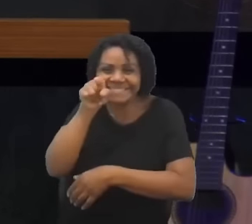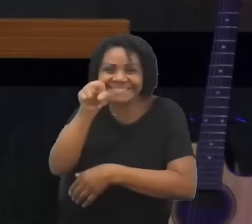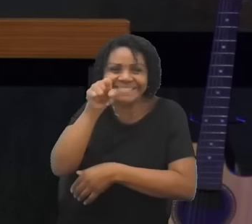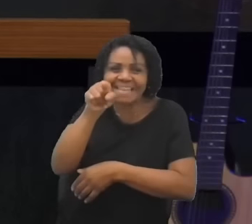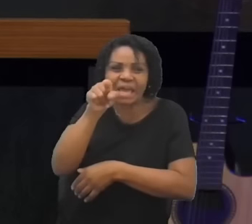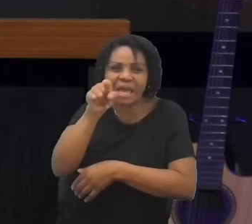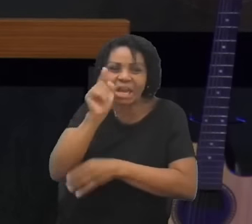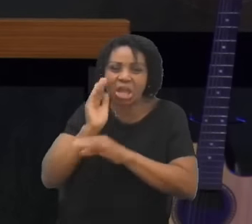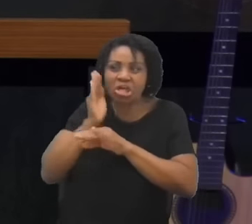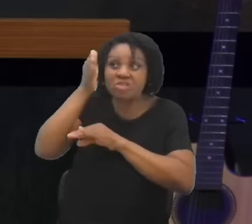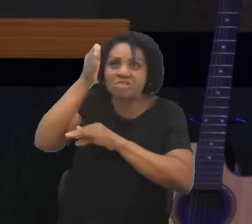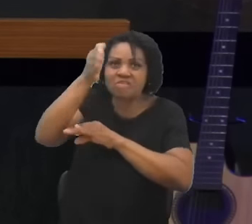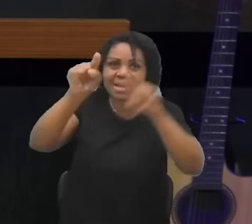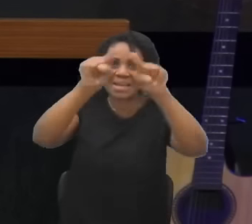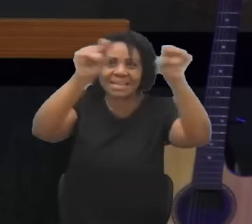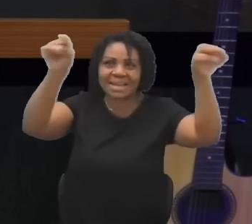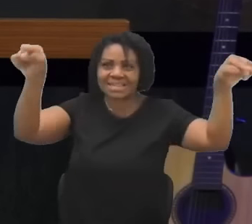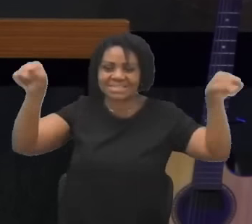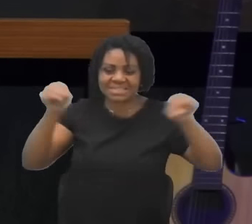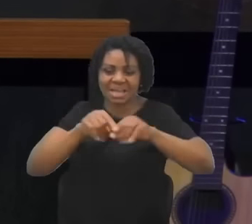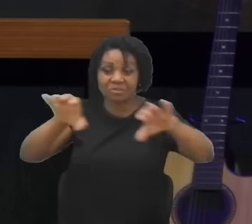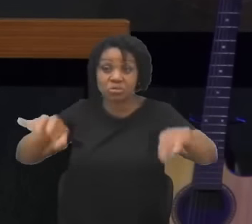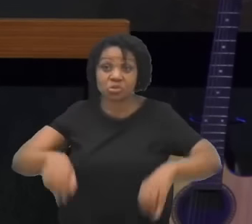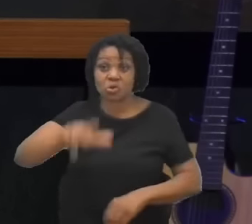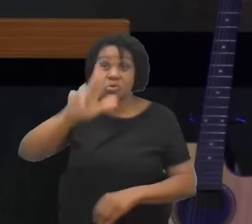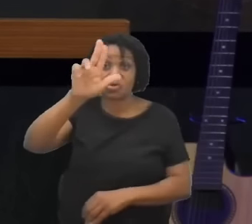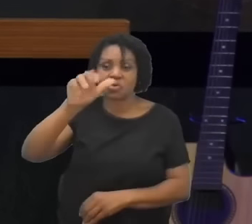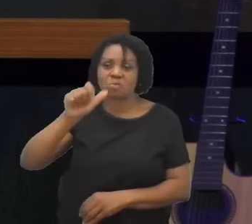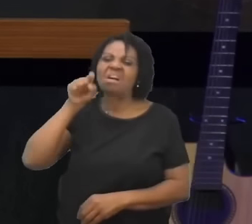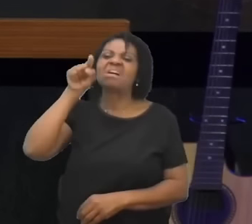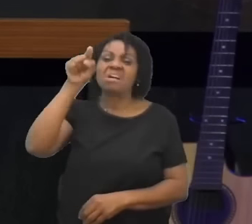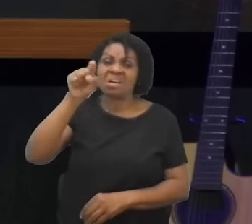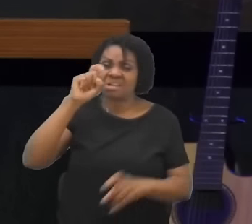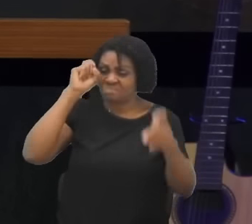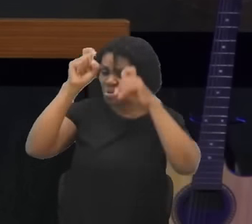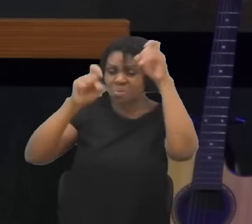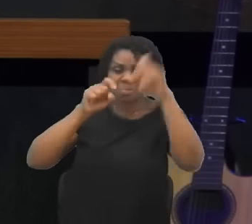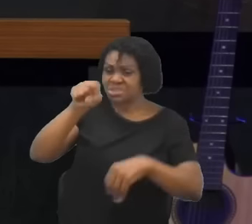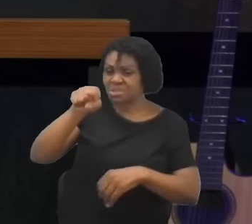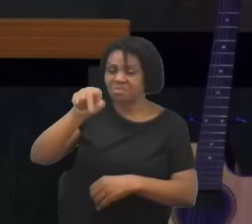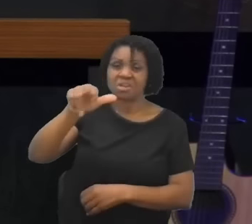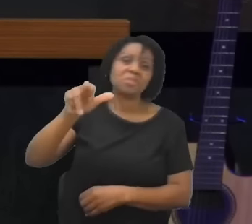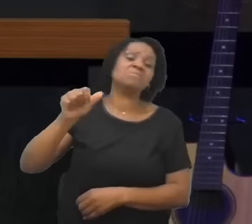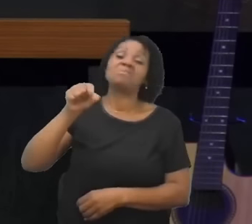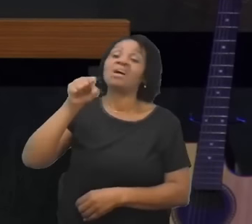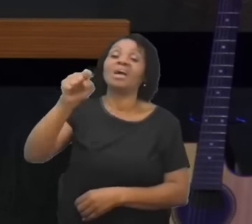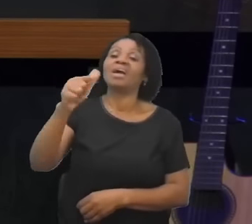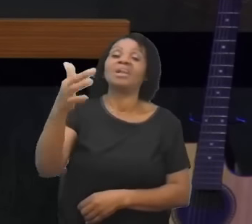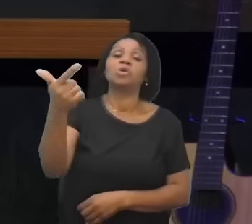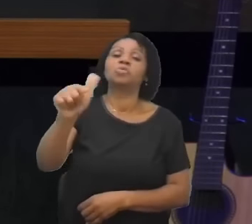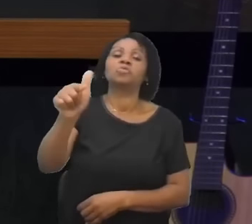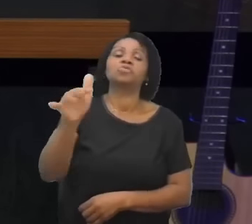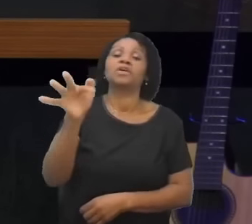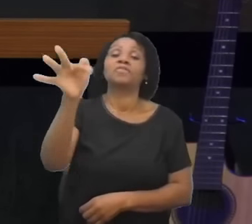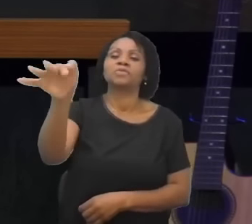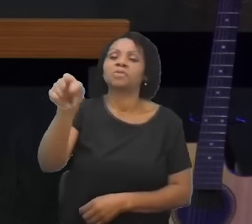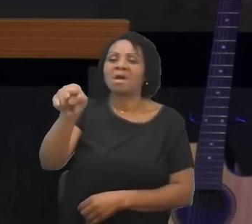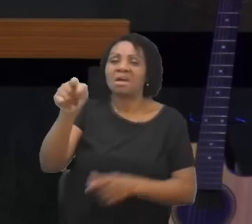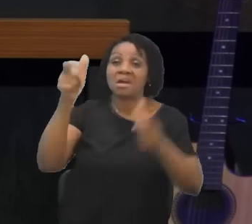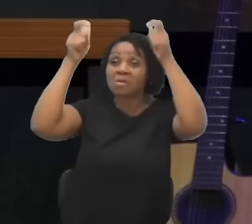não entra na sala do trono nunca. Esse daí, eu não me preocupo com ele. Ele não tem futuro. Ele não